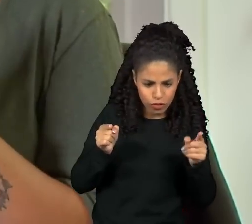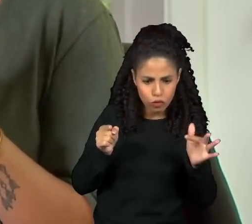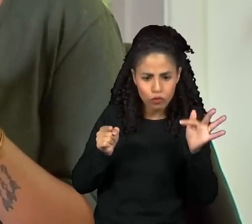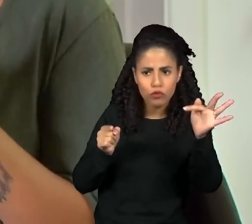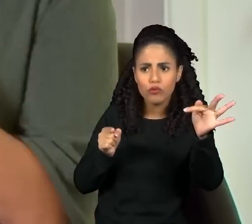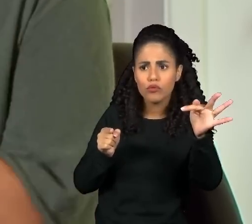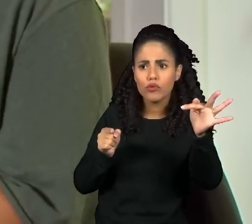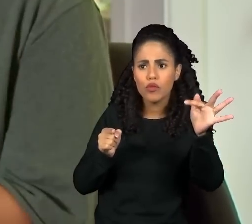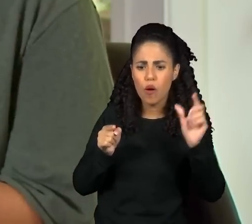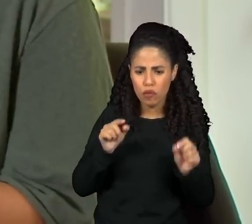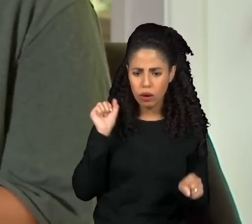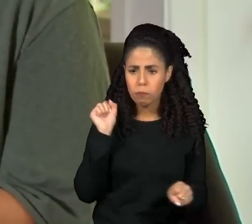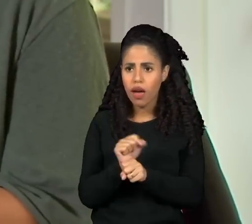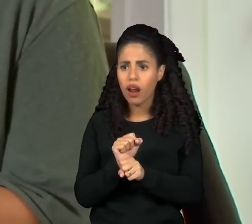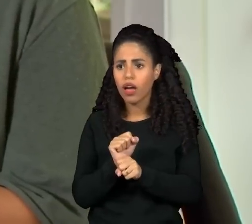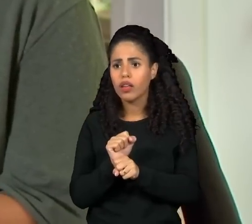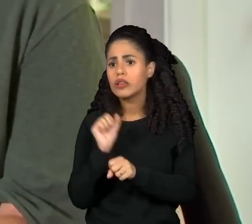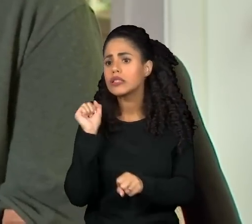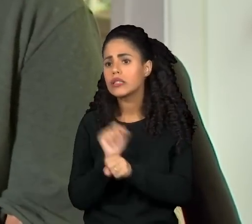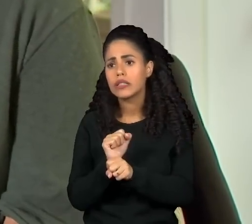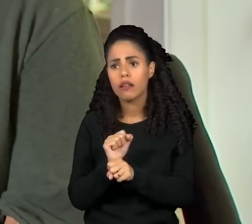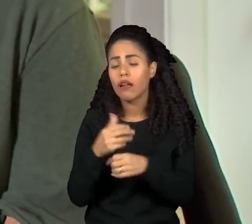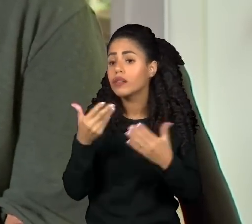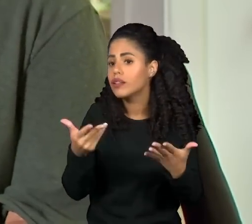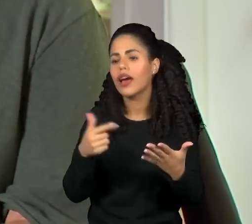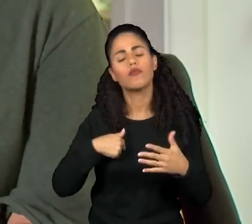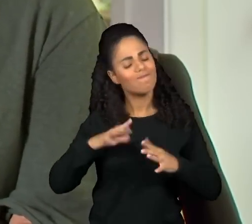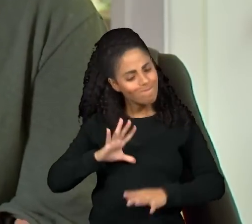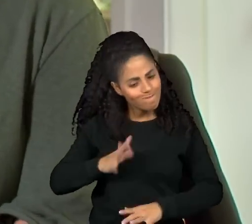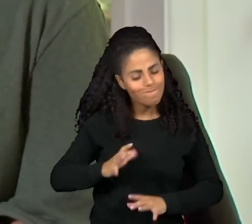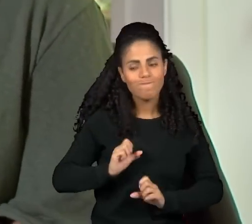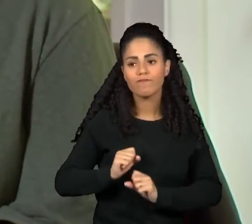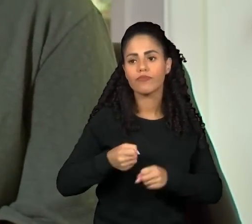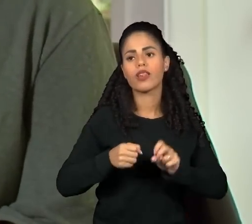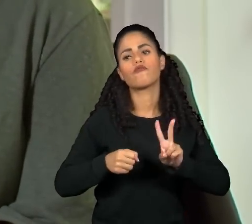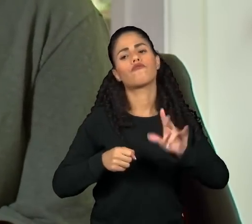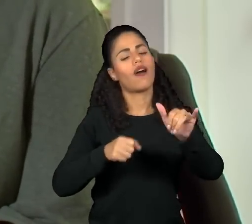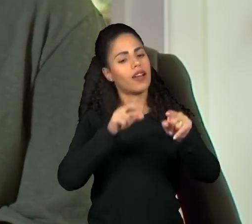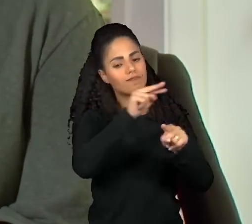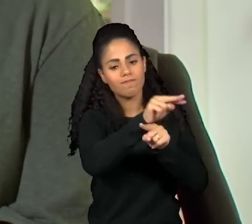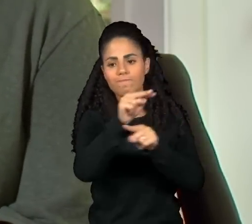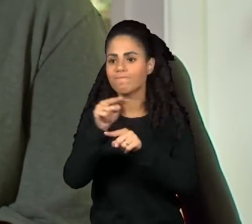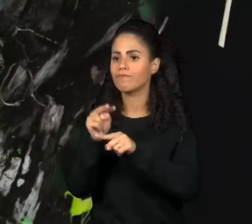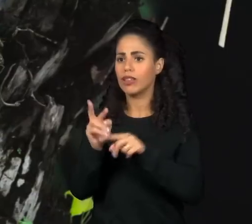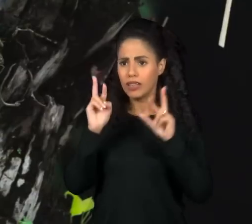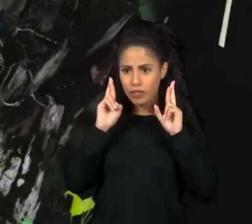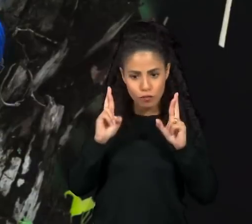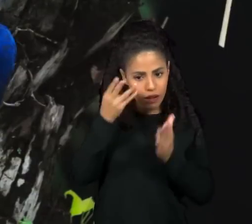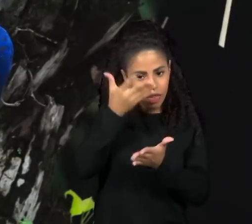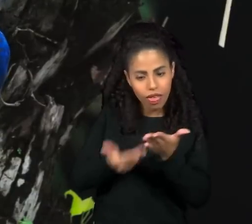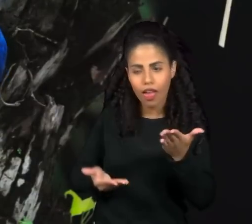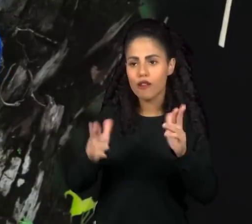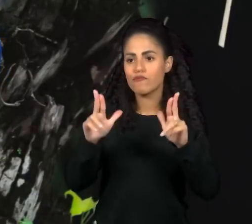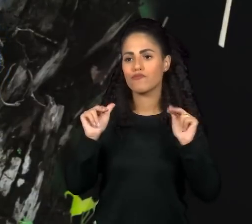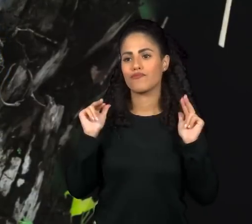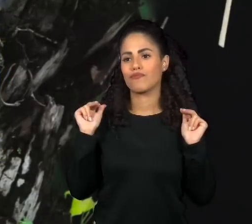olhar. E eu gosto de olhar para as histórias que possam nos inspirar e não nos fazer perder a esperança, né?